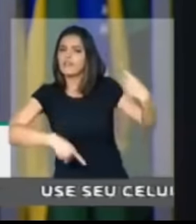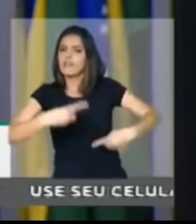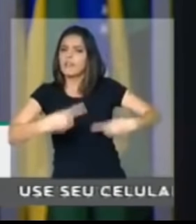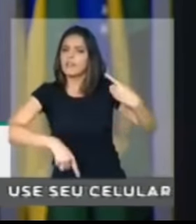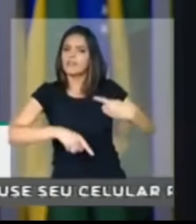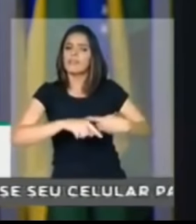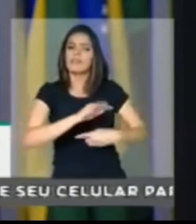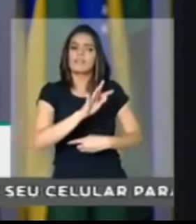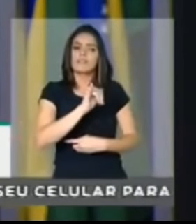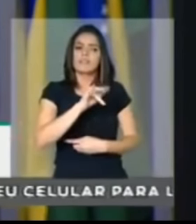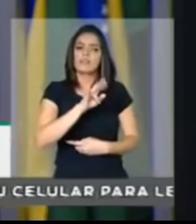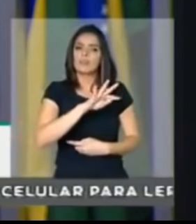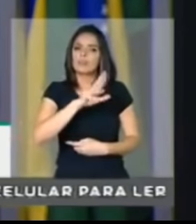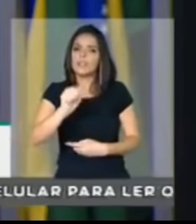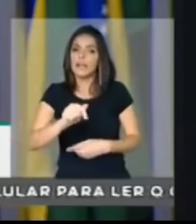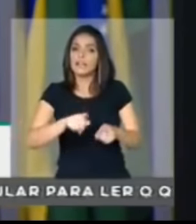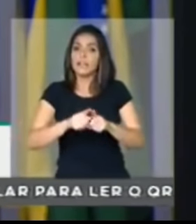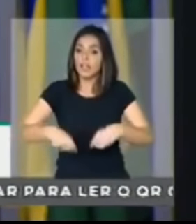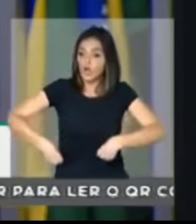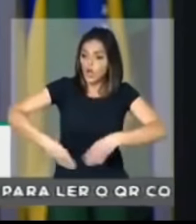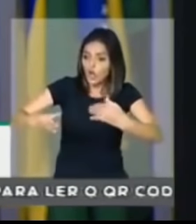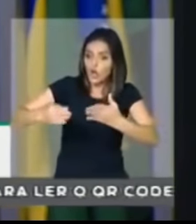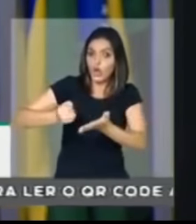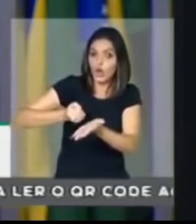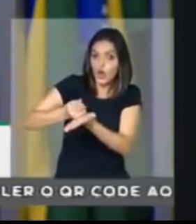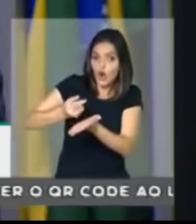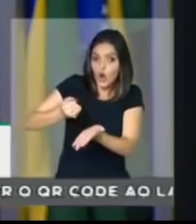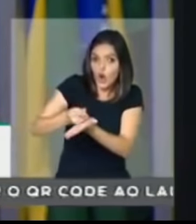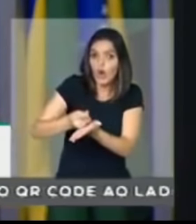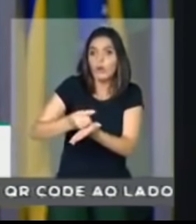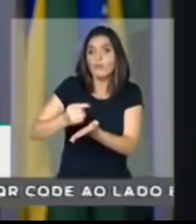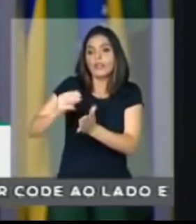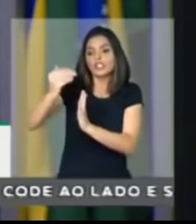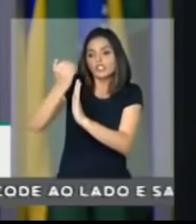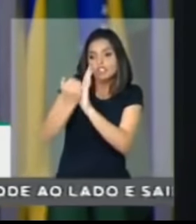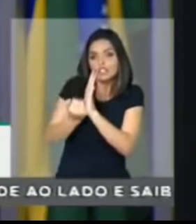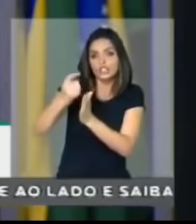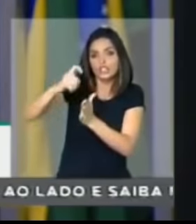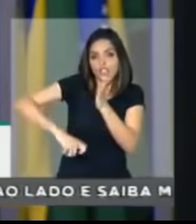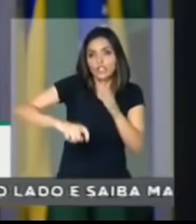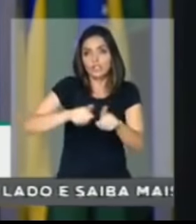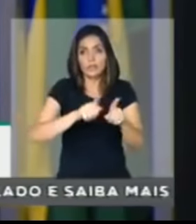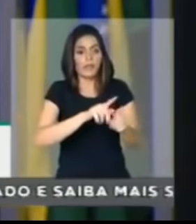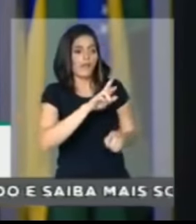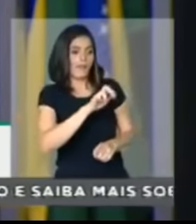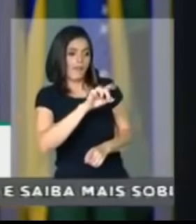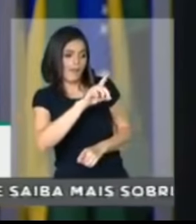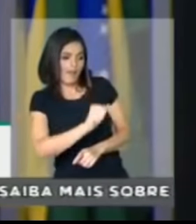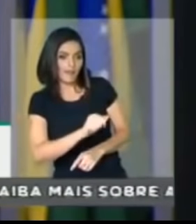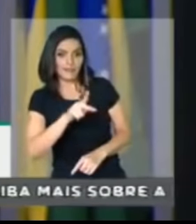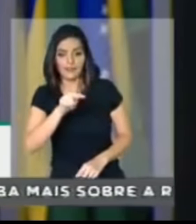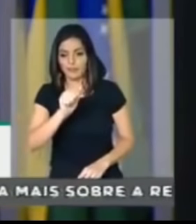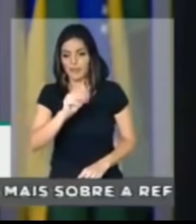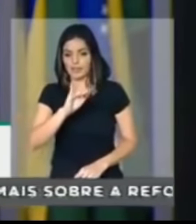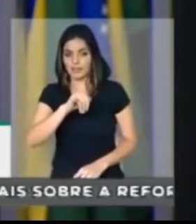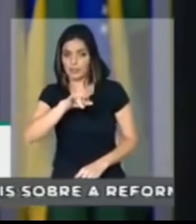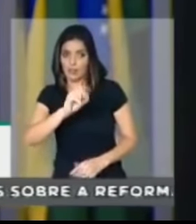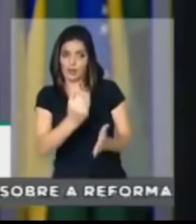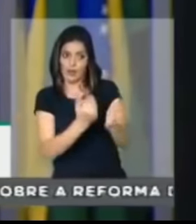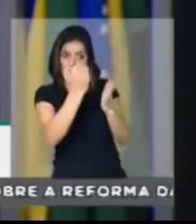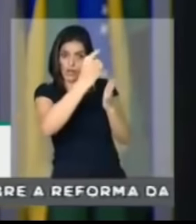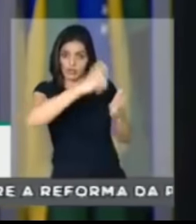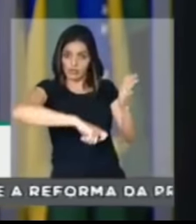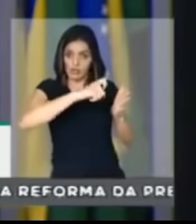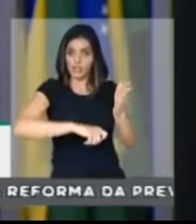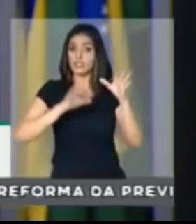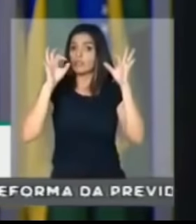diminuir a tributação no consumo, pensar em tributar mais a renda e o patrimônio, fazer com que o nosso sistema seja mais justo. Mas vamos fazer com um debate honesto, e não